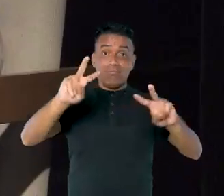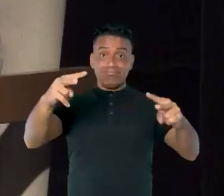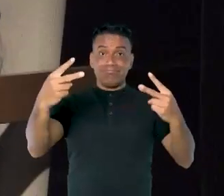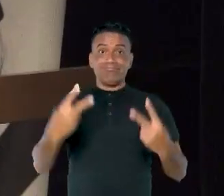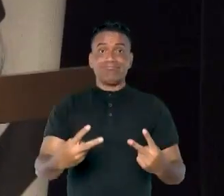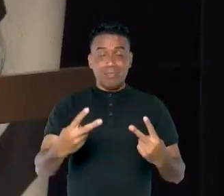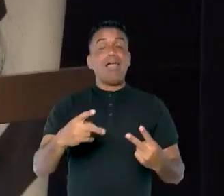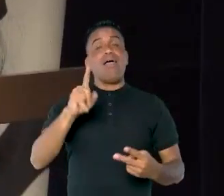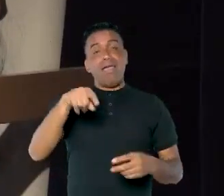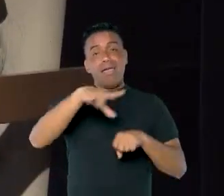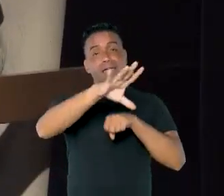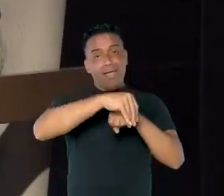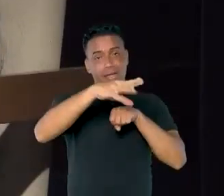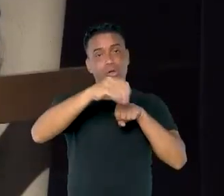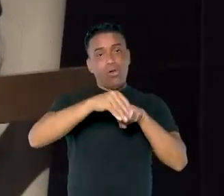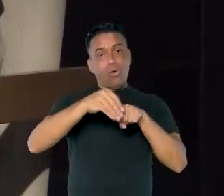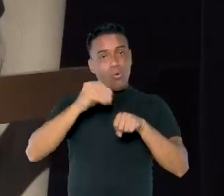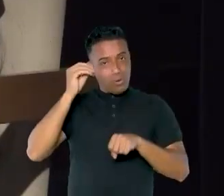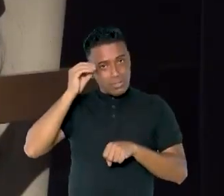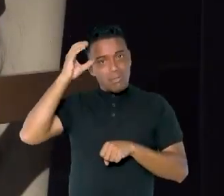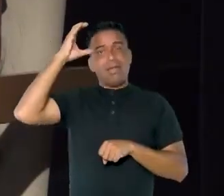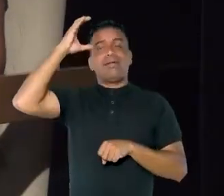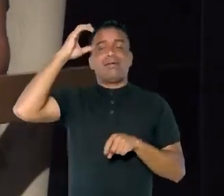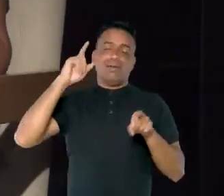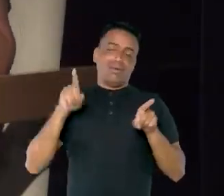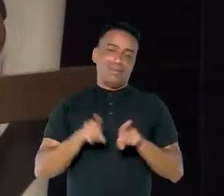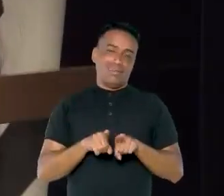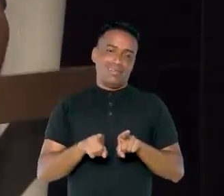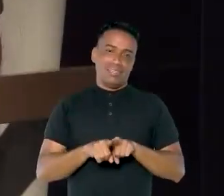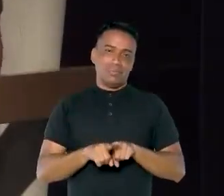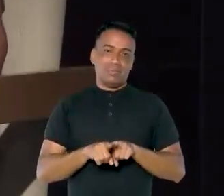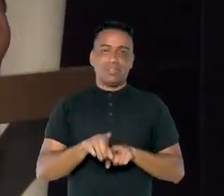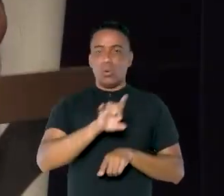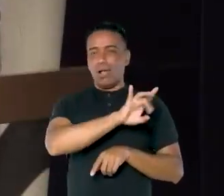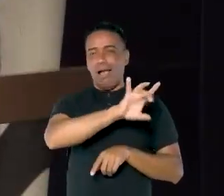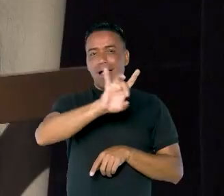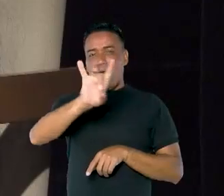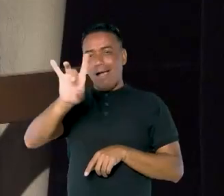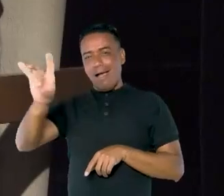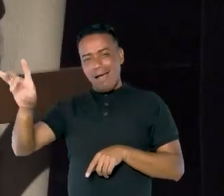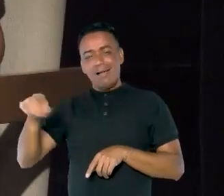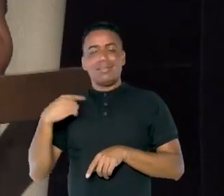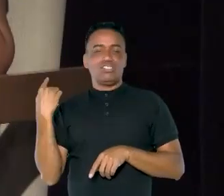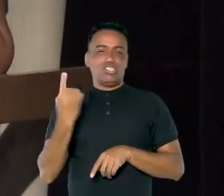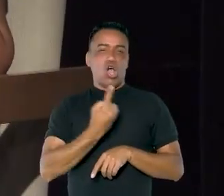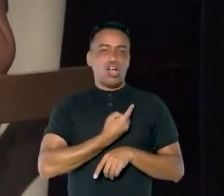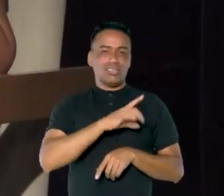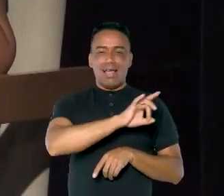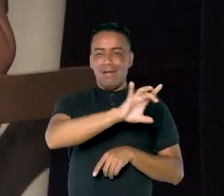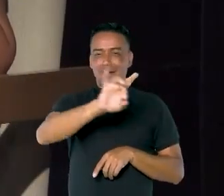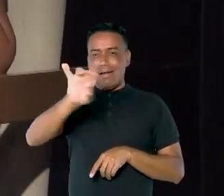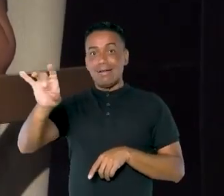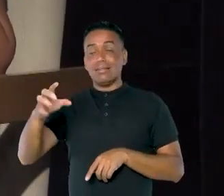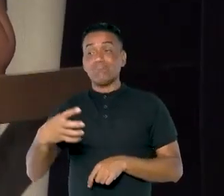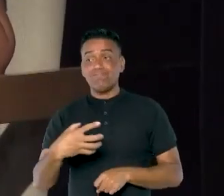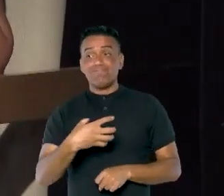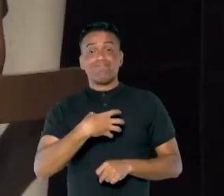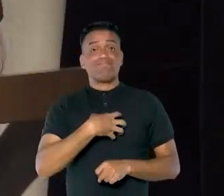uma ciência também nesses espaços, né? Então, cada um de nós tem uma